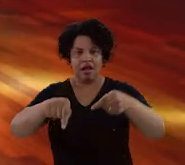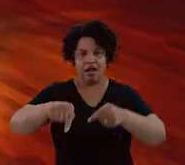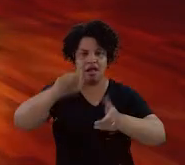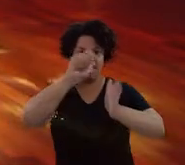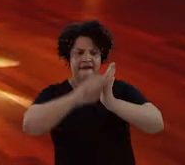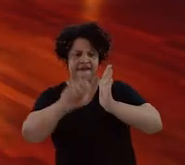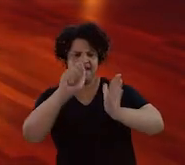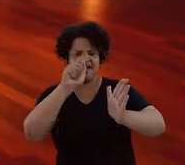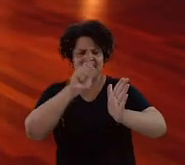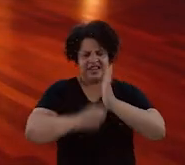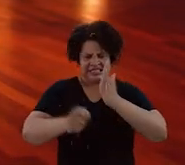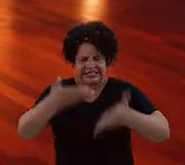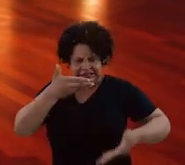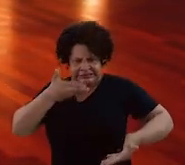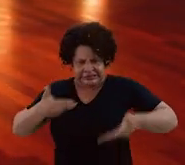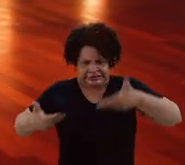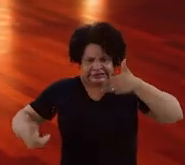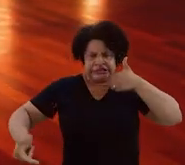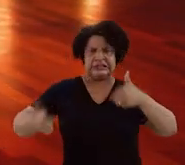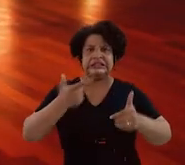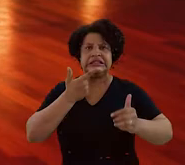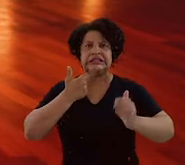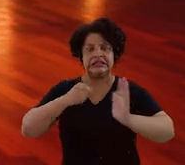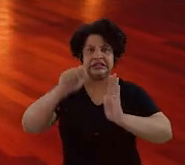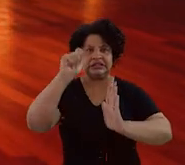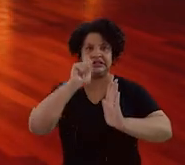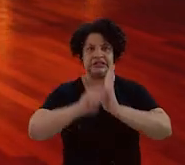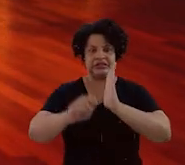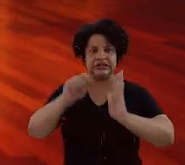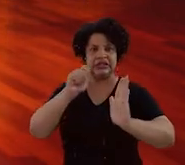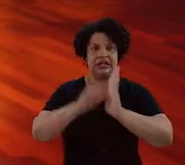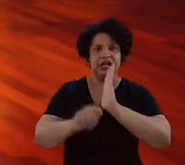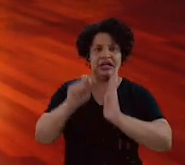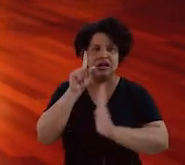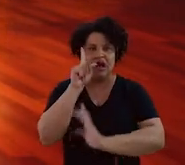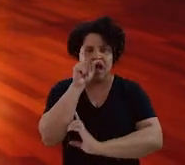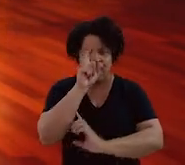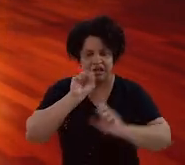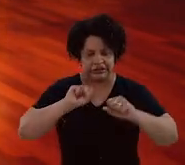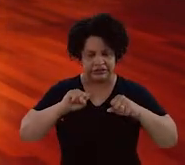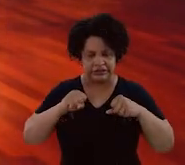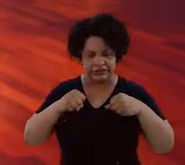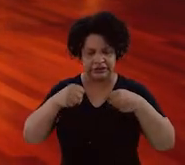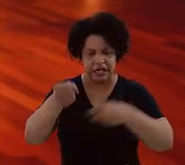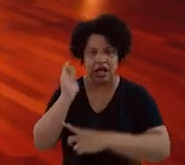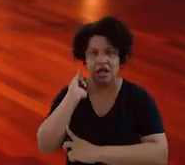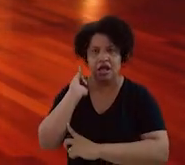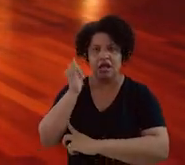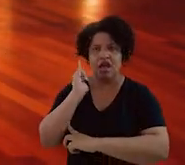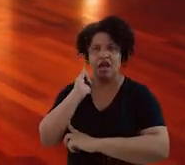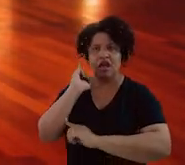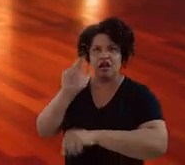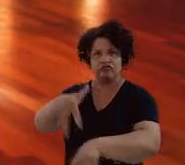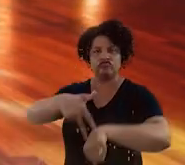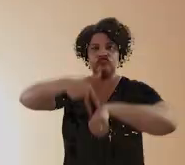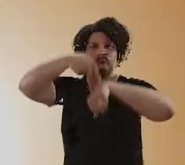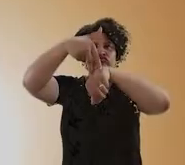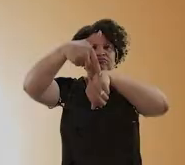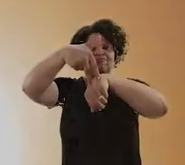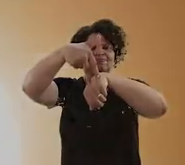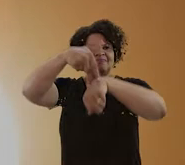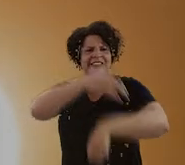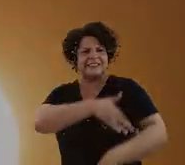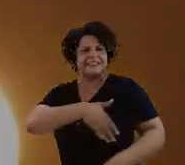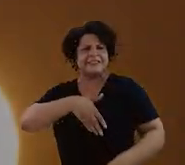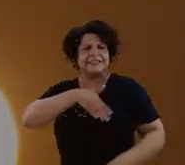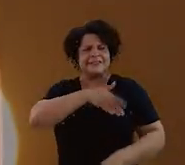de sangue. Cronista tá no morro sem mundo semblante, né? Troca de tiro se tornou constante. Saudade do meu ser, o que eu não vejo mais. Play no